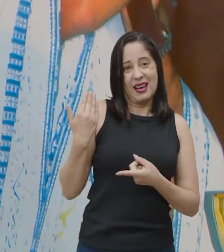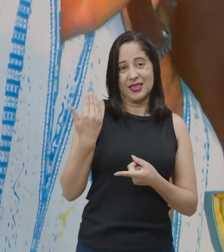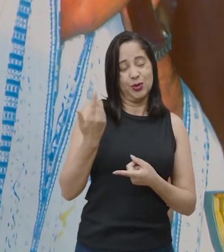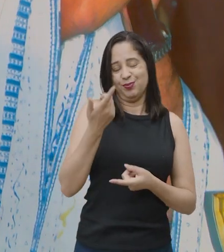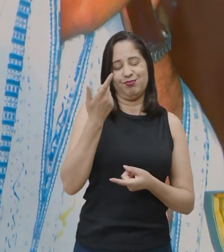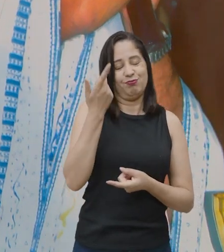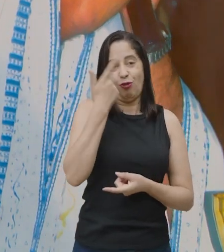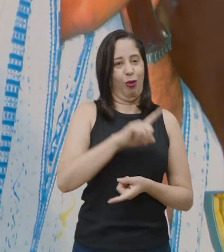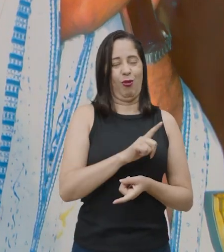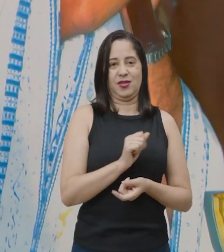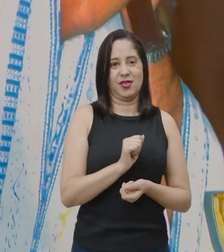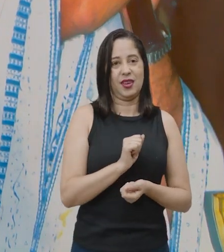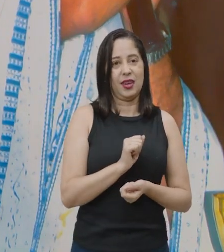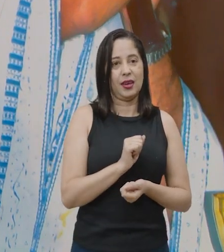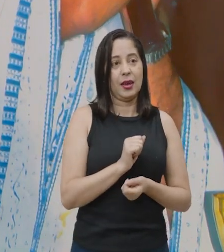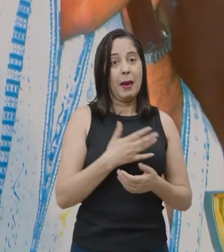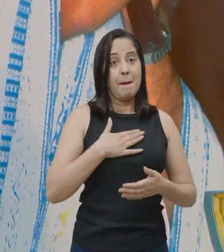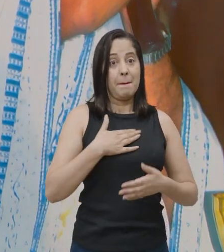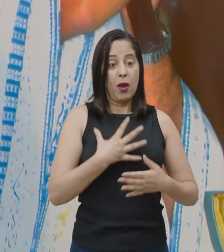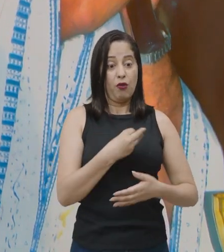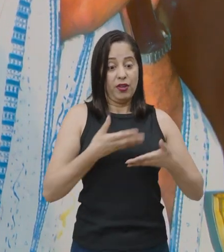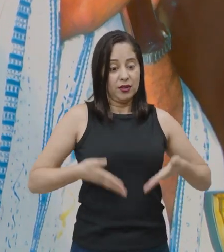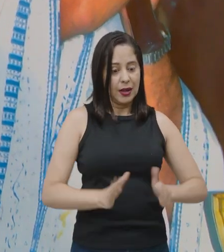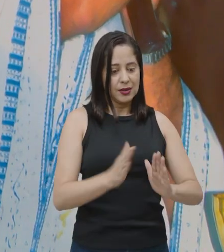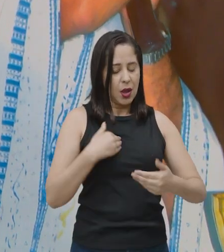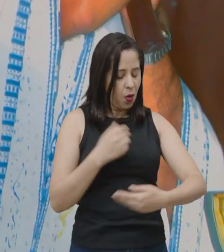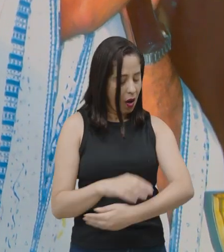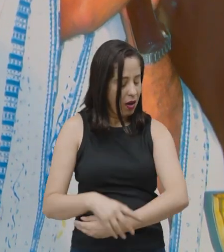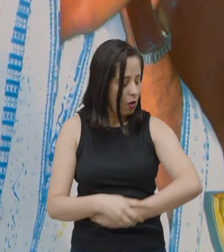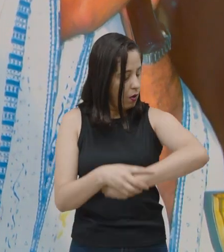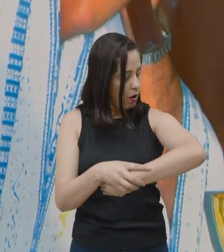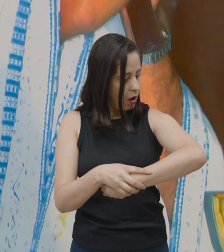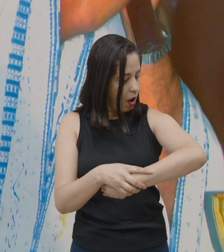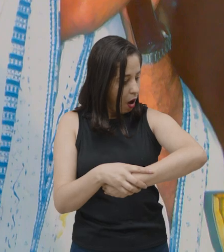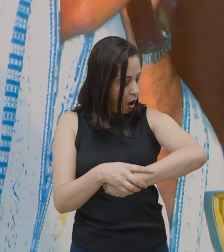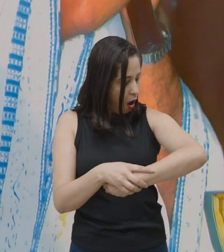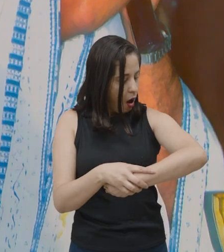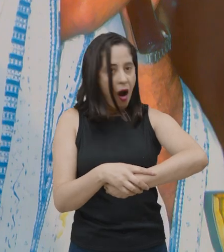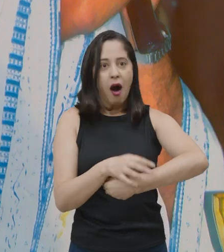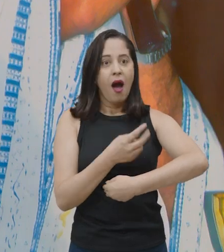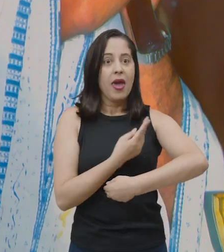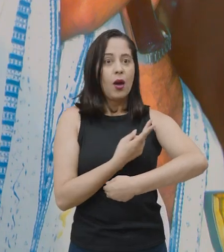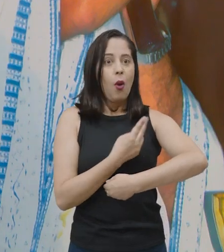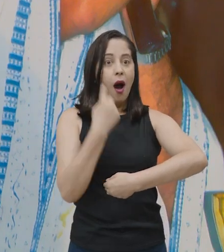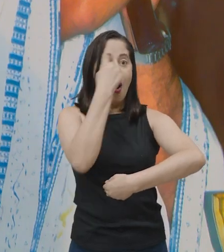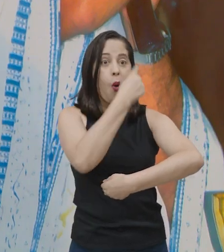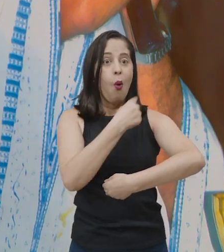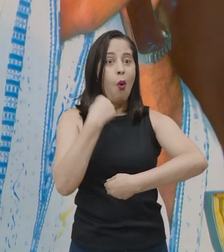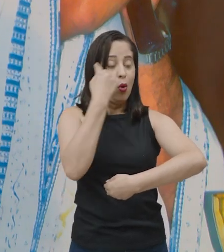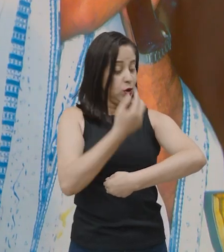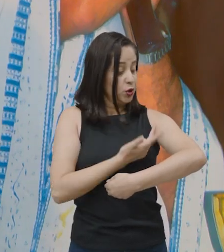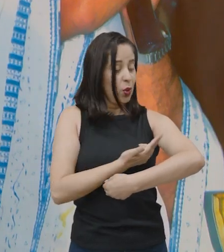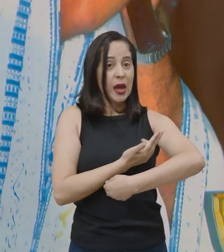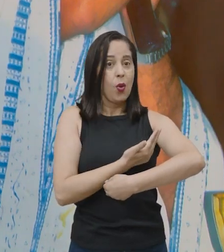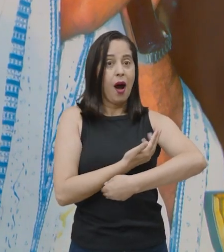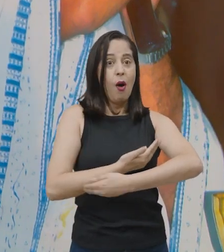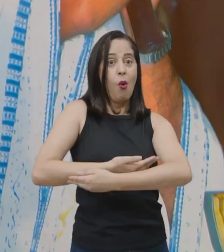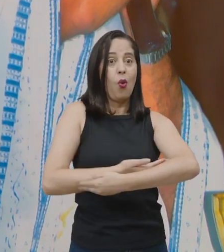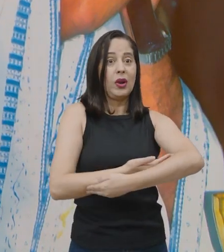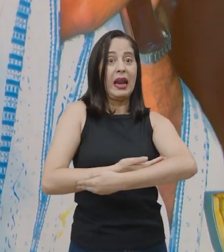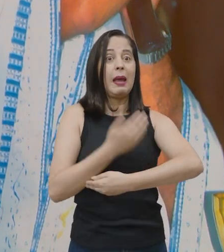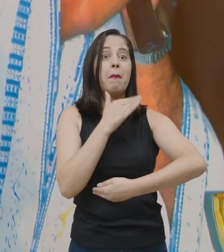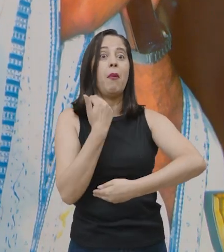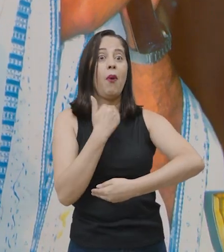foi a melhor que eu tive. Quando meu filho nasceu, eu olhei, era muito igual àquele que eu tinha perdido. Era a mesma cara, era o mesmo